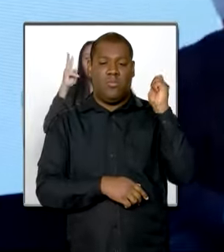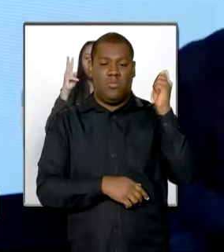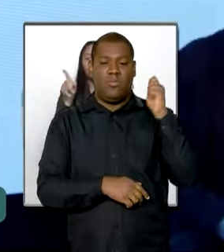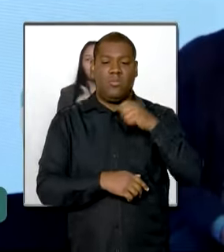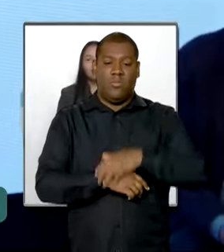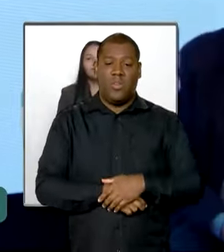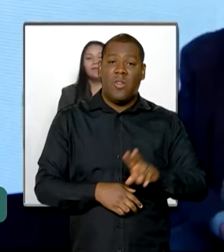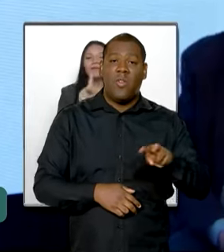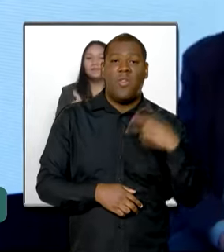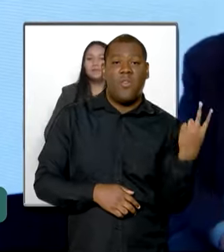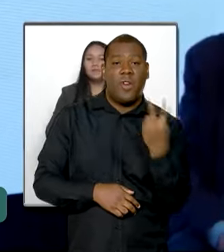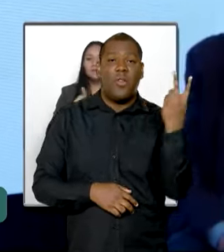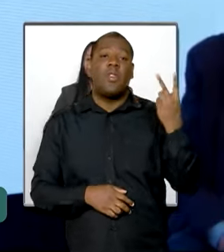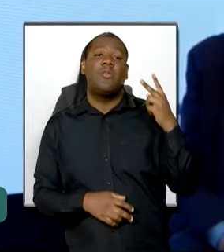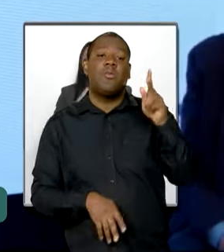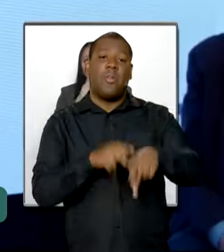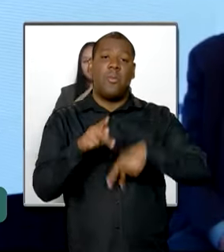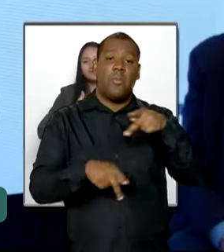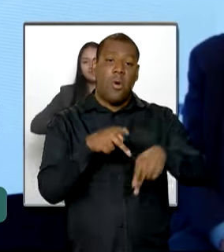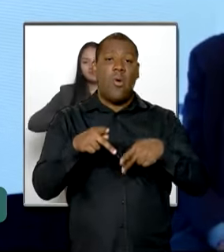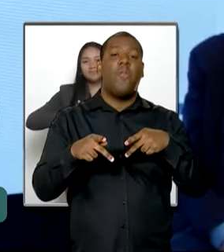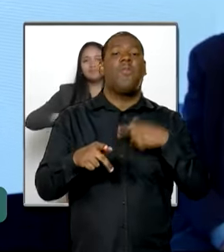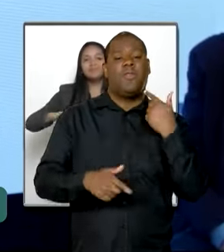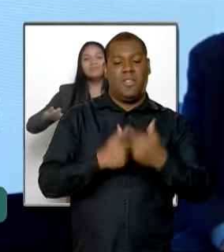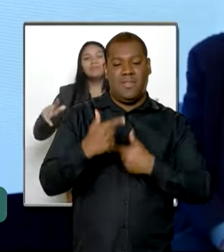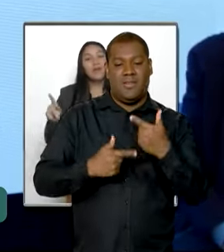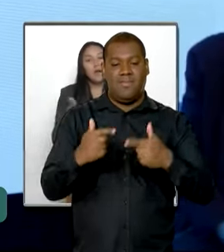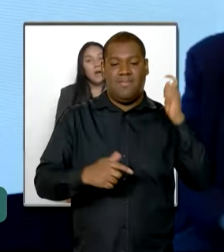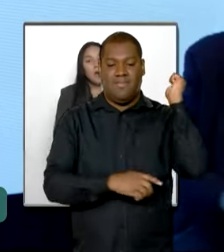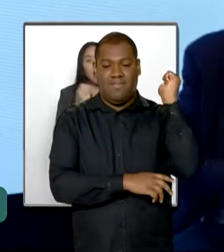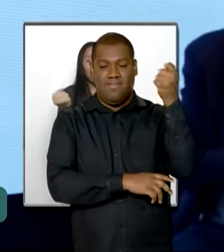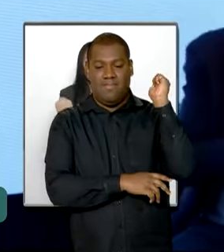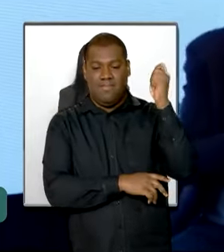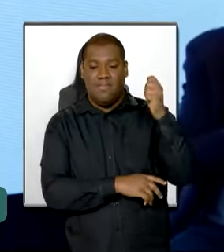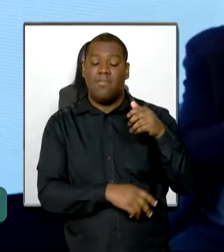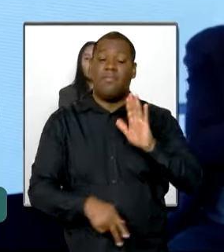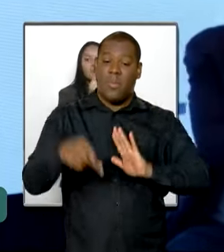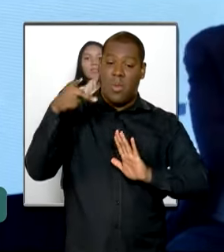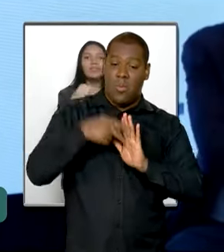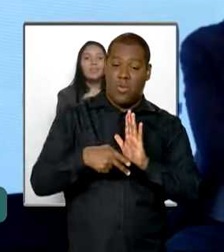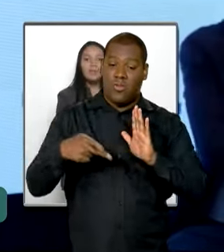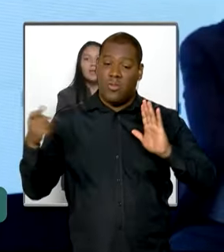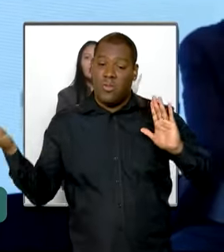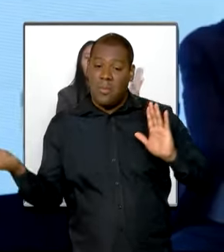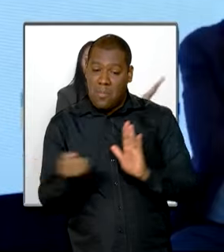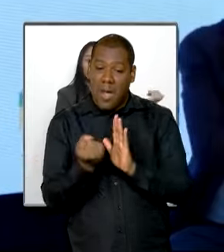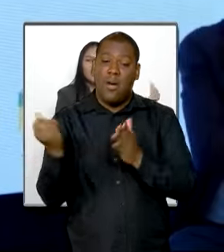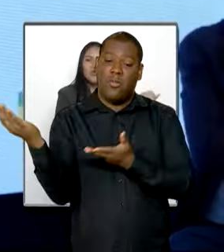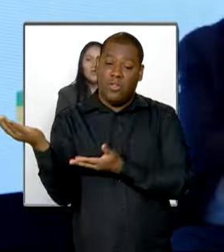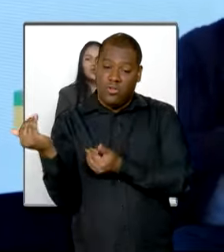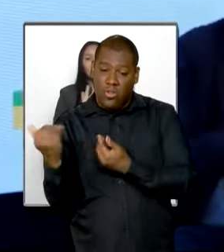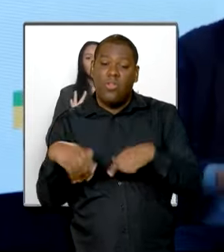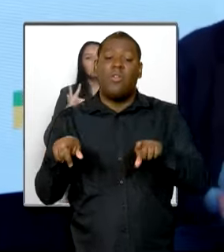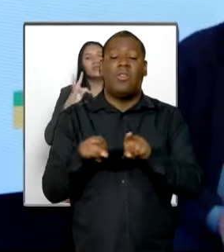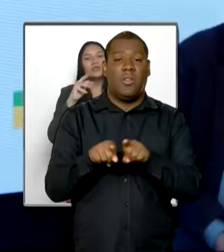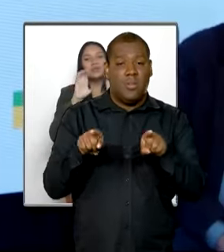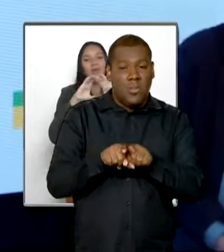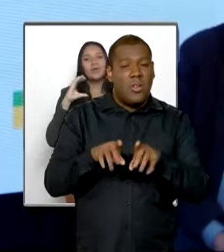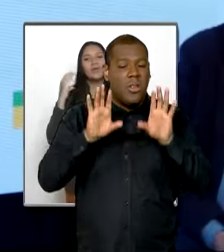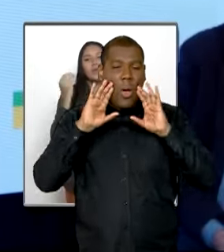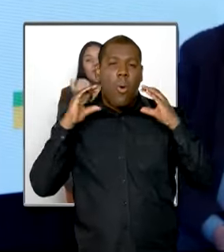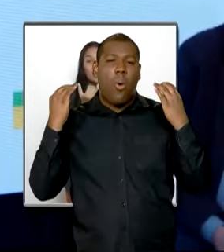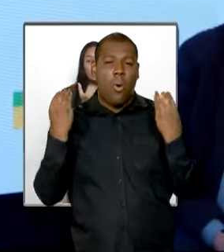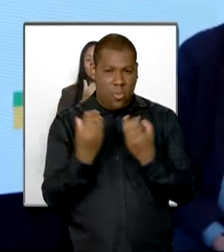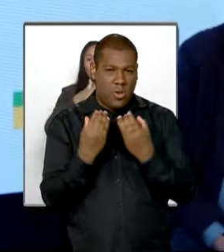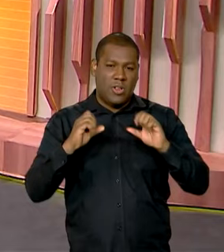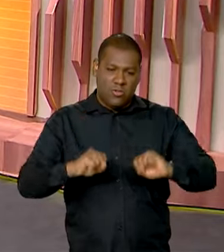dos povos das águas. Este programa é um marco não só para nós jovens, mas para toda a comunidade que se dedica à